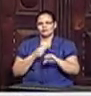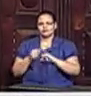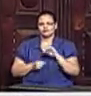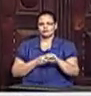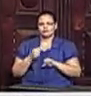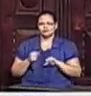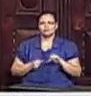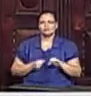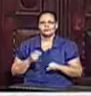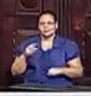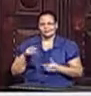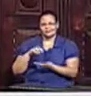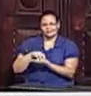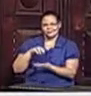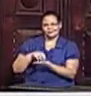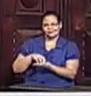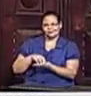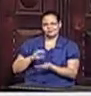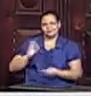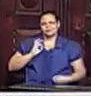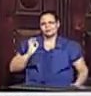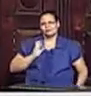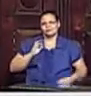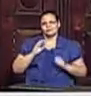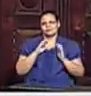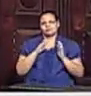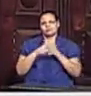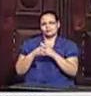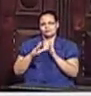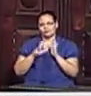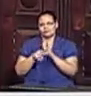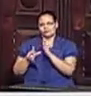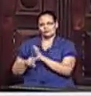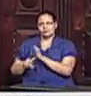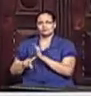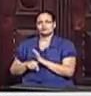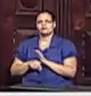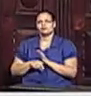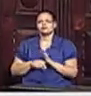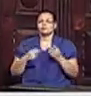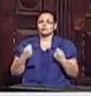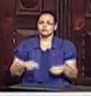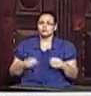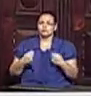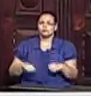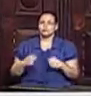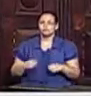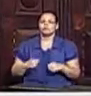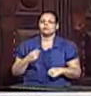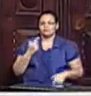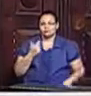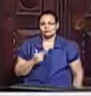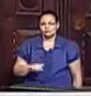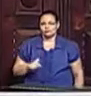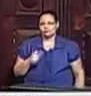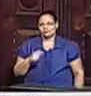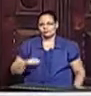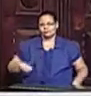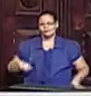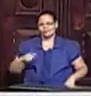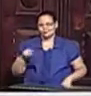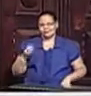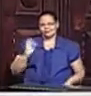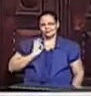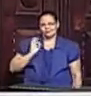Delegacia de Roubos e Cargas numa divisão. O problema é tão grande, é tão grave, que merece um maior investimento da Polícia